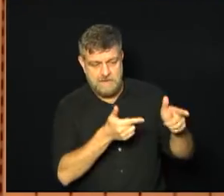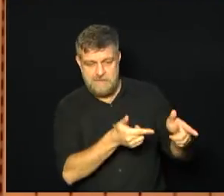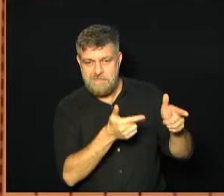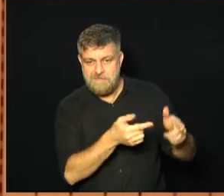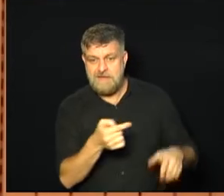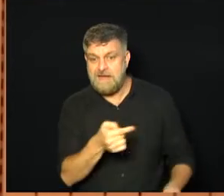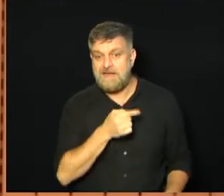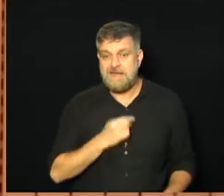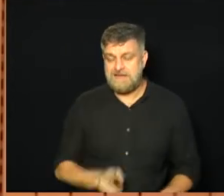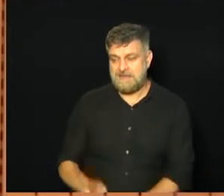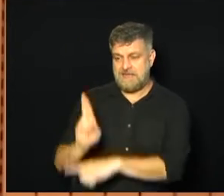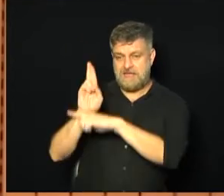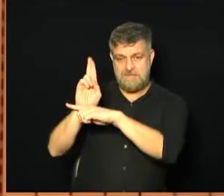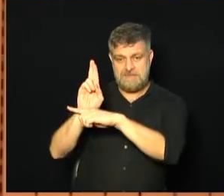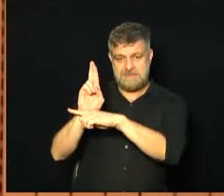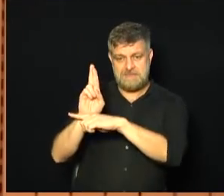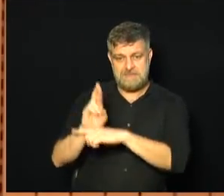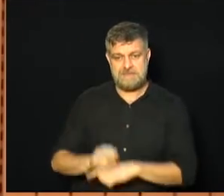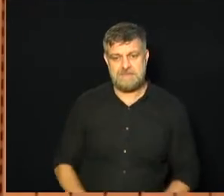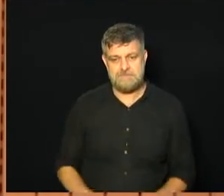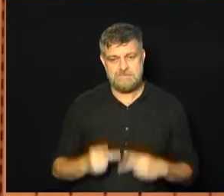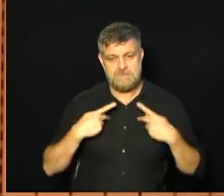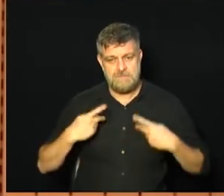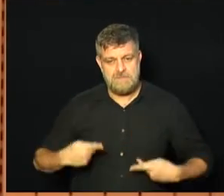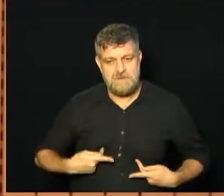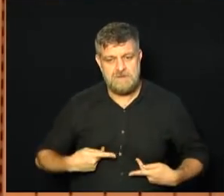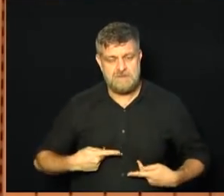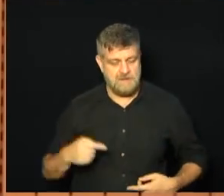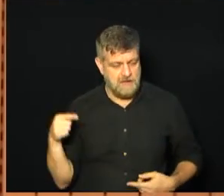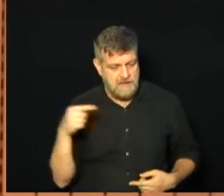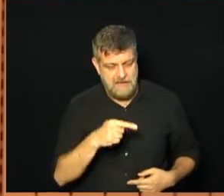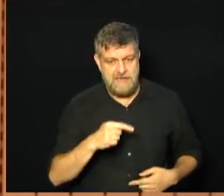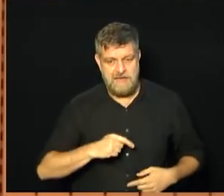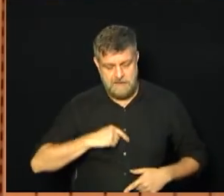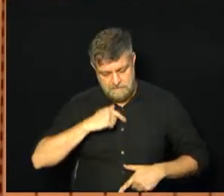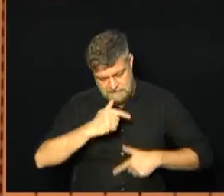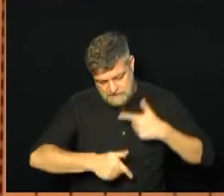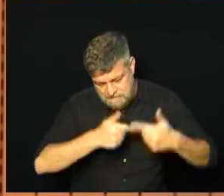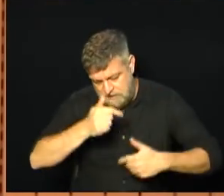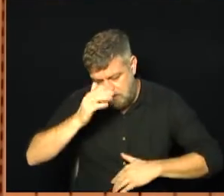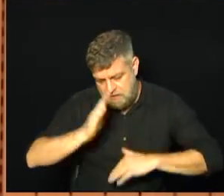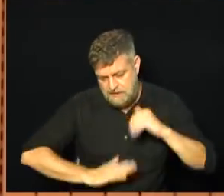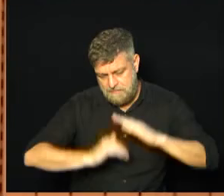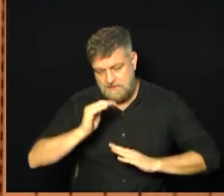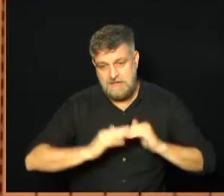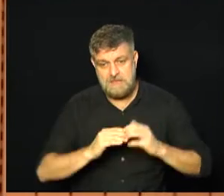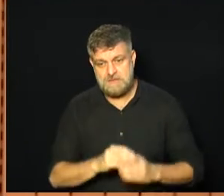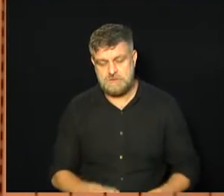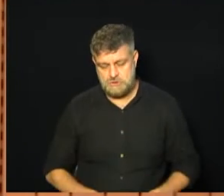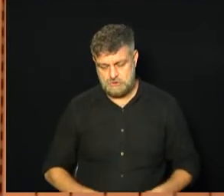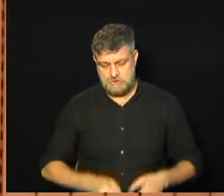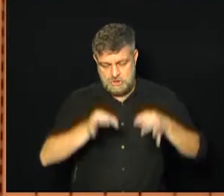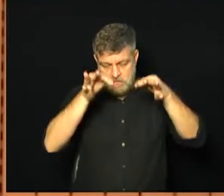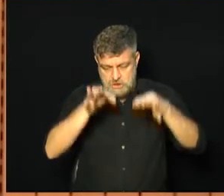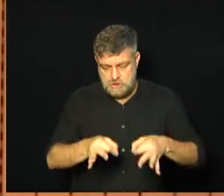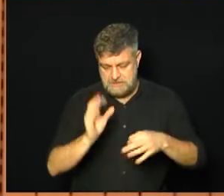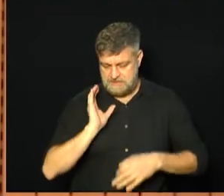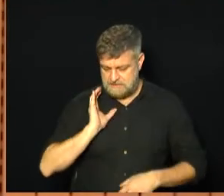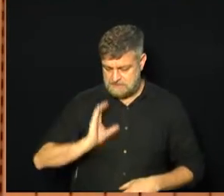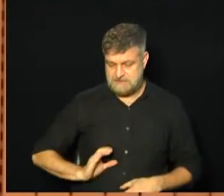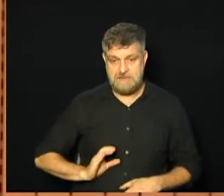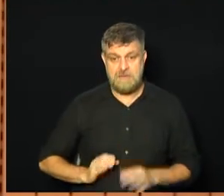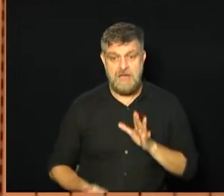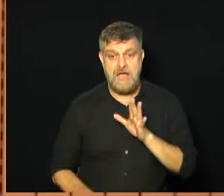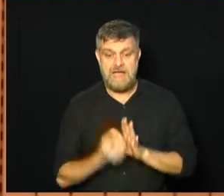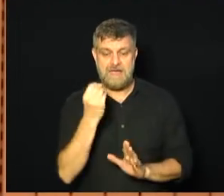aqui, né, um projeto civilizatório que é um desses braços dessa tarefa de dignidade, de cidadania, que é a construção